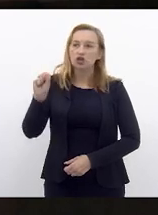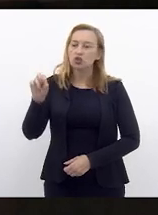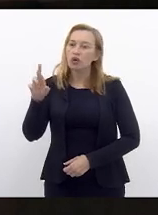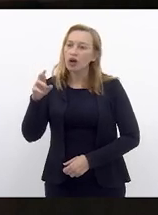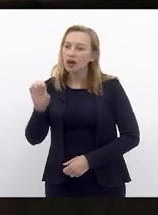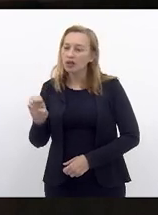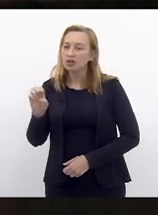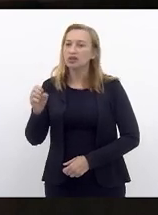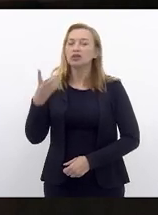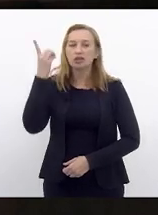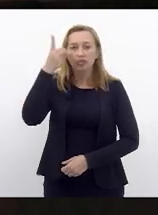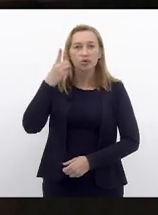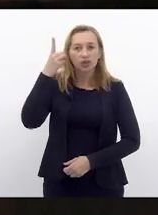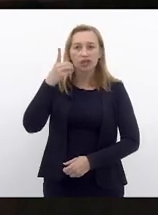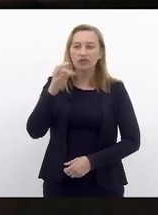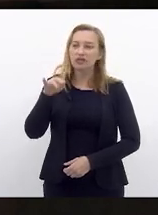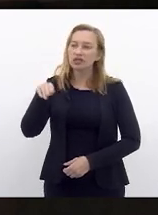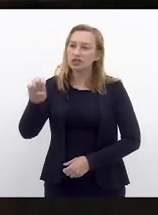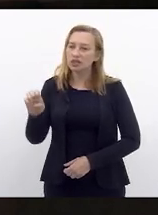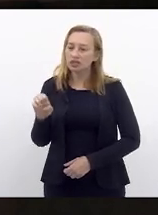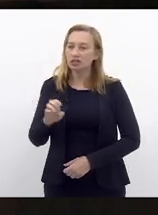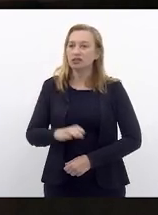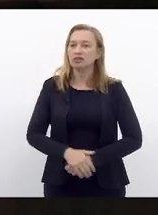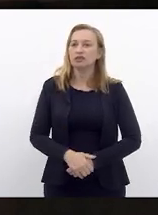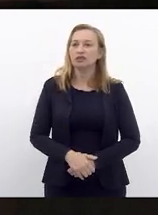Deputada Franciane Mota.